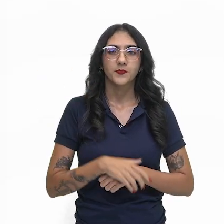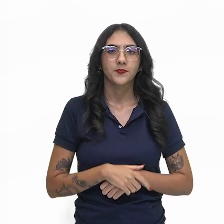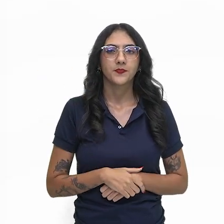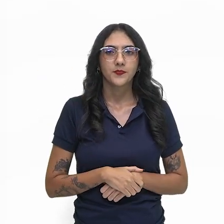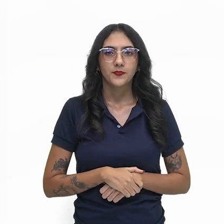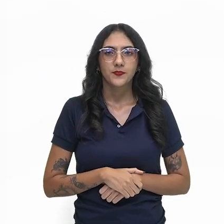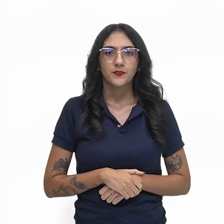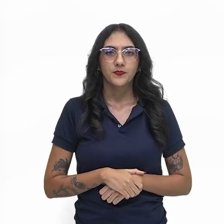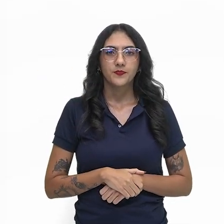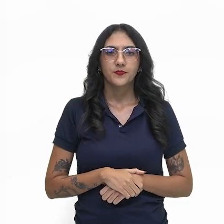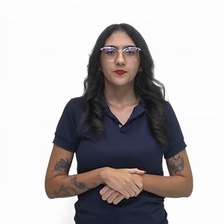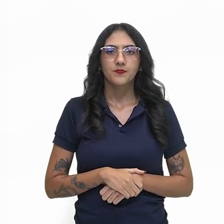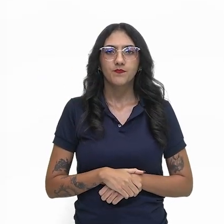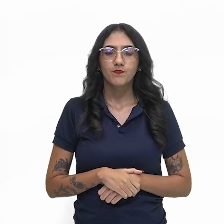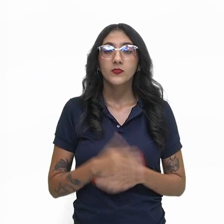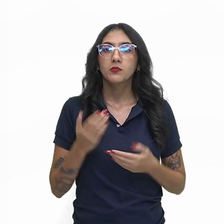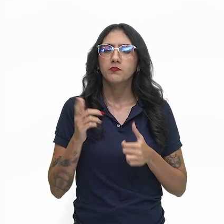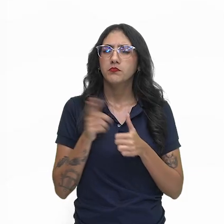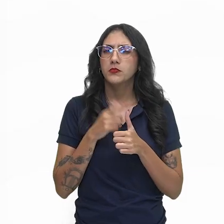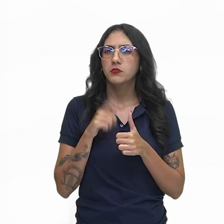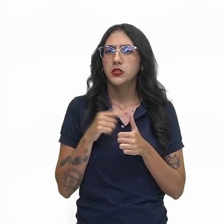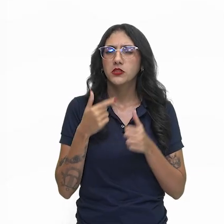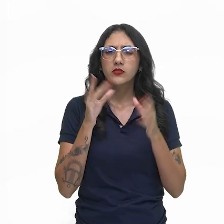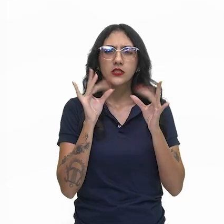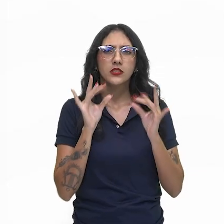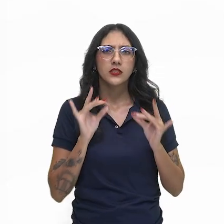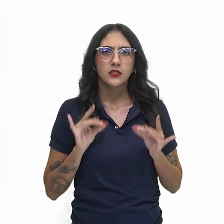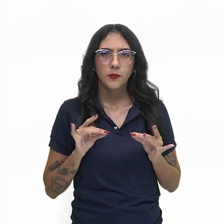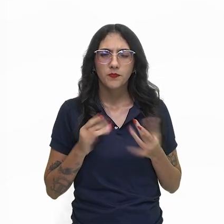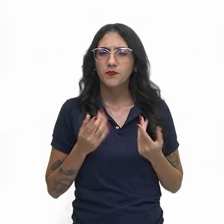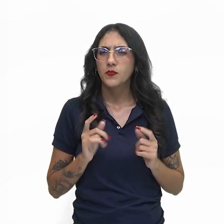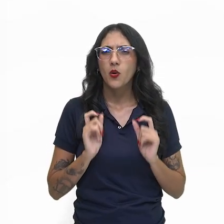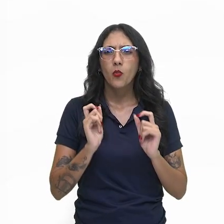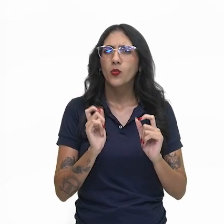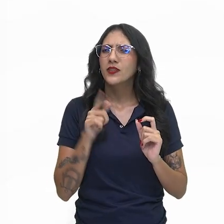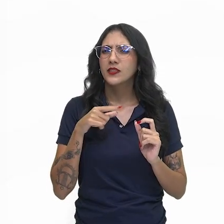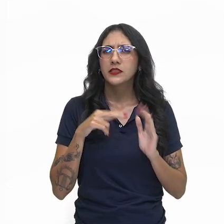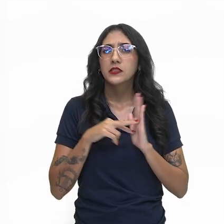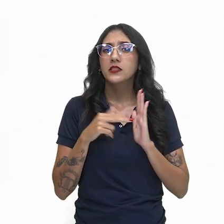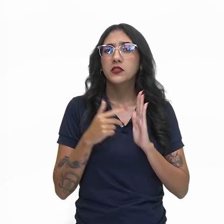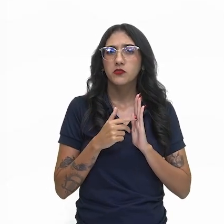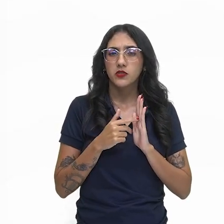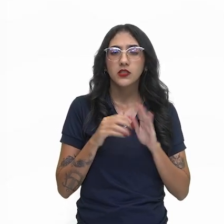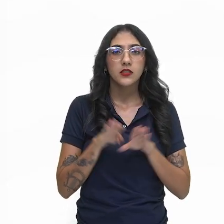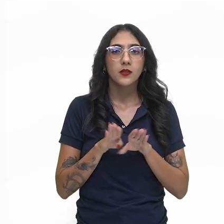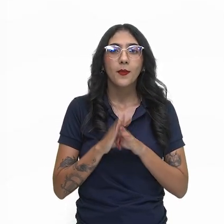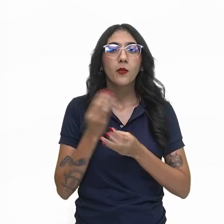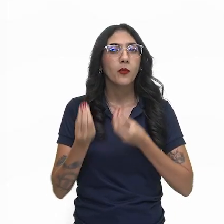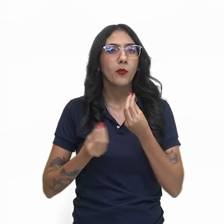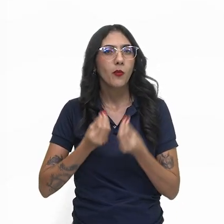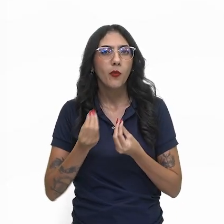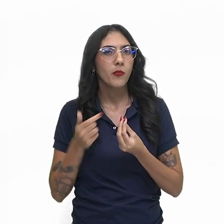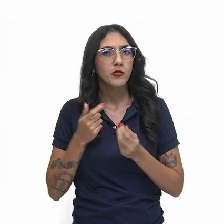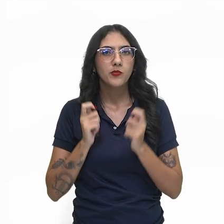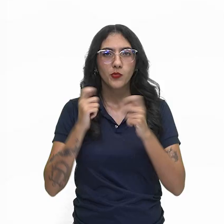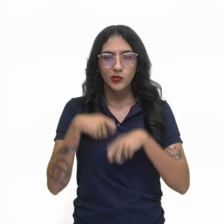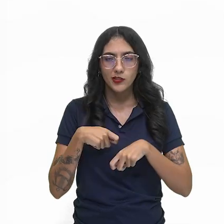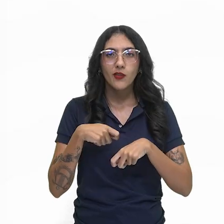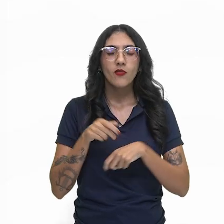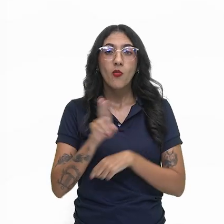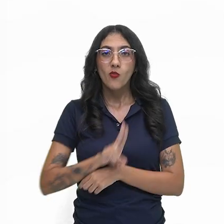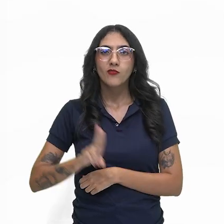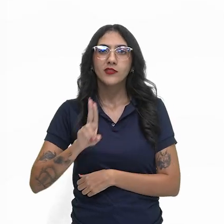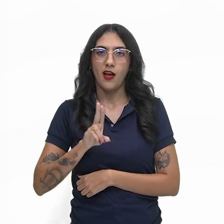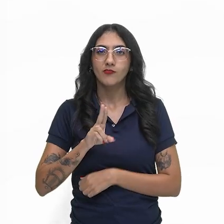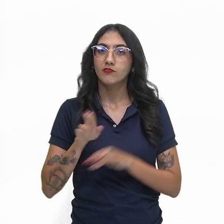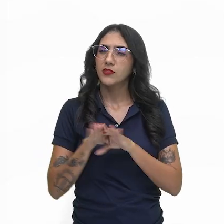pessoal, a gente vai dizer aqui para você o que é a notação científica e para que ela serve, a gente também vai